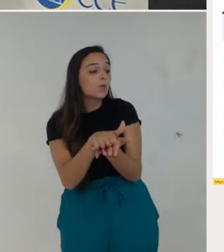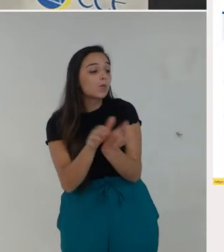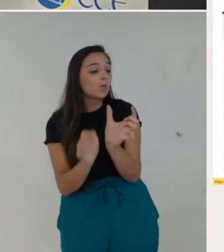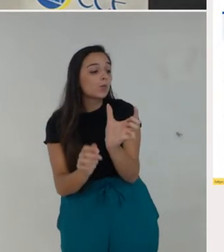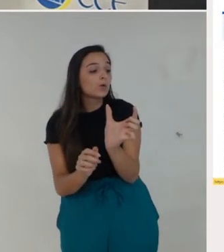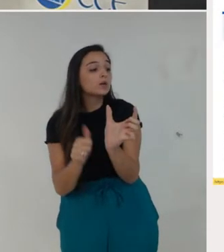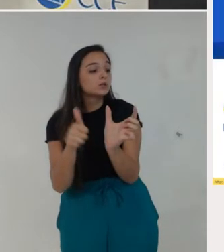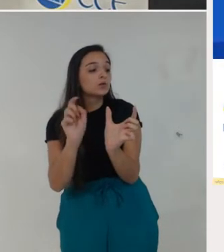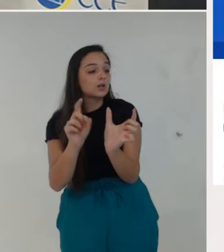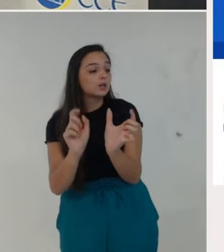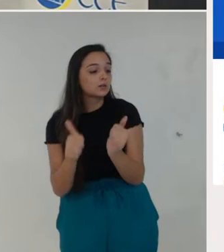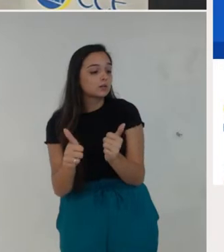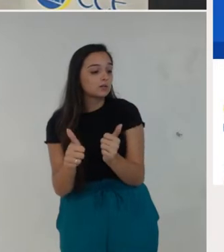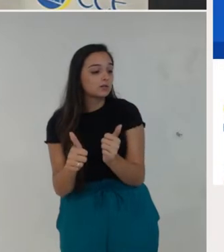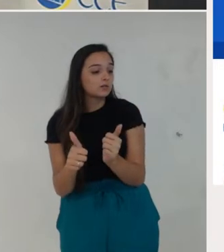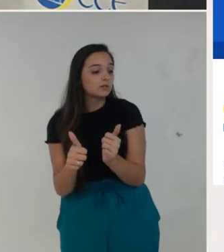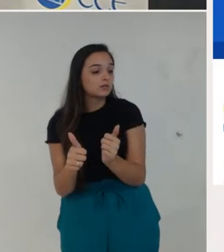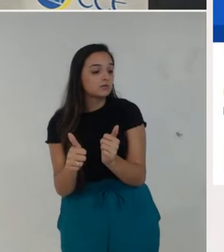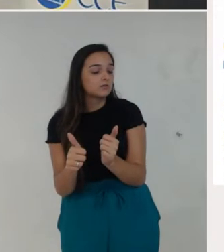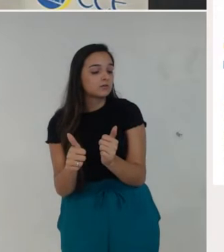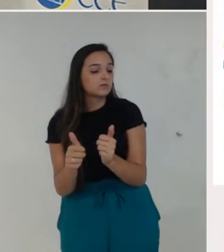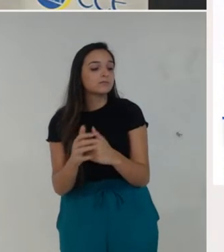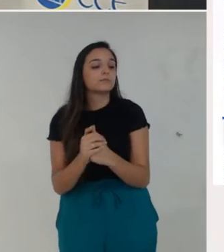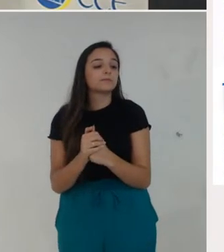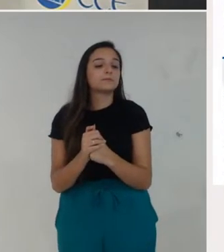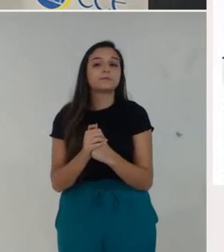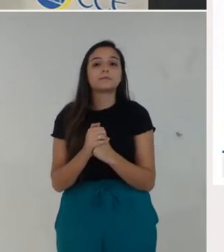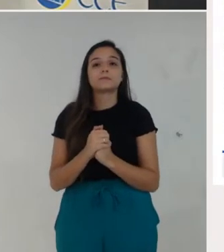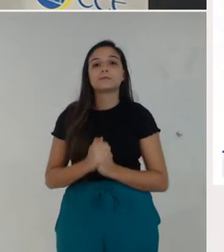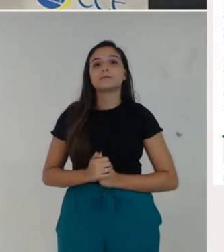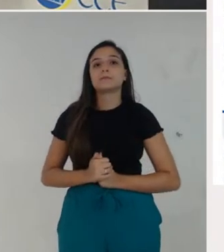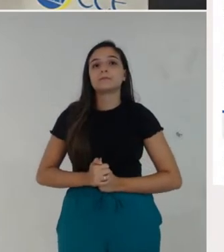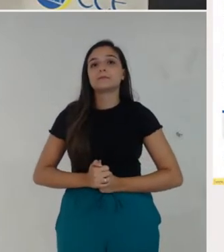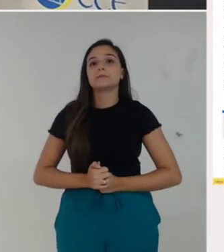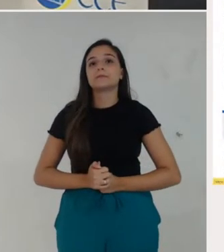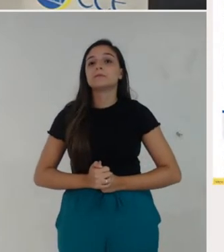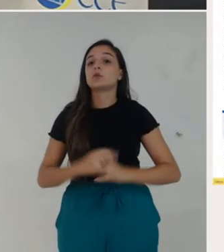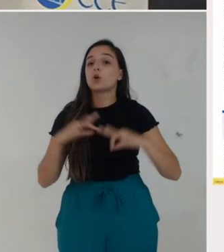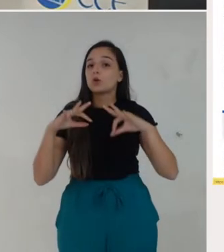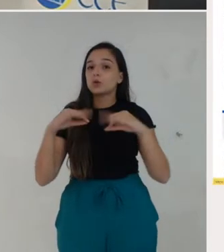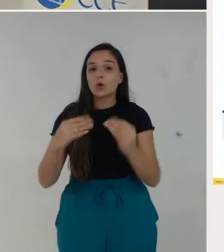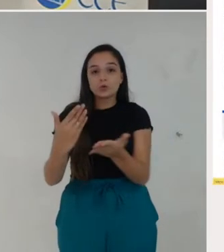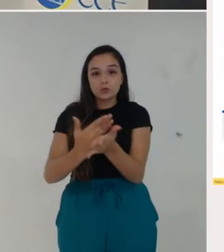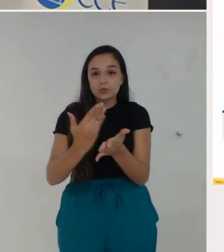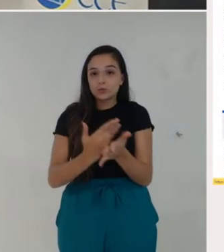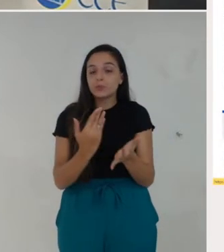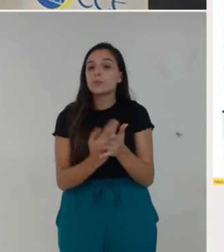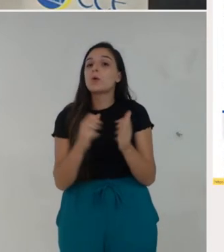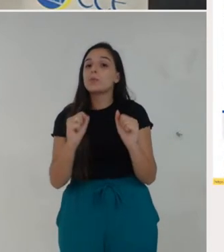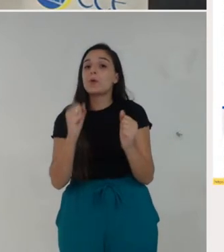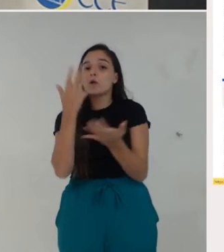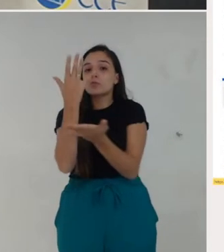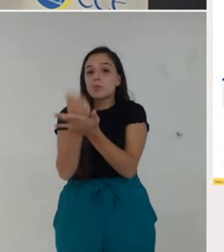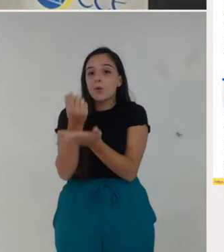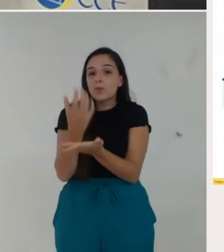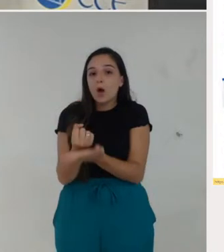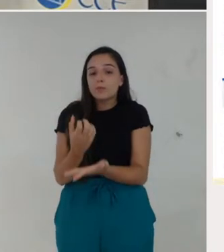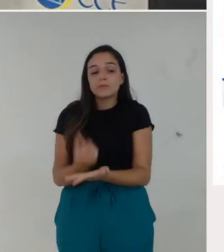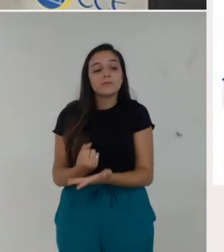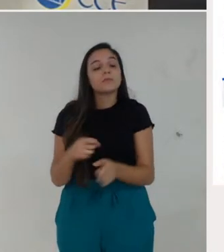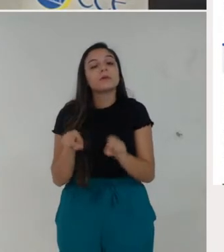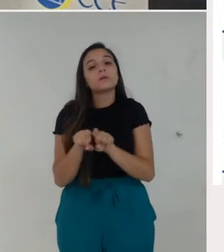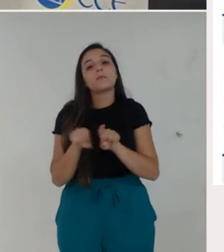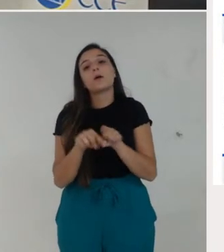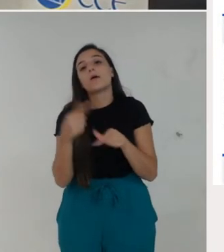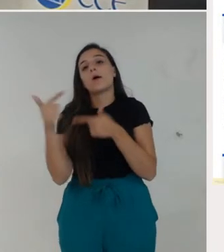aí, clica aí, isso. Aí estão os livros também que podem ser baixados, tem outros livros